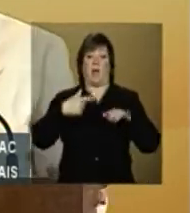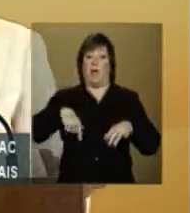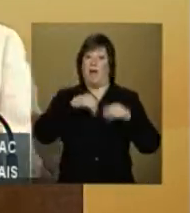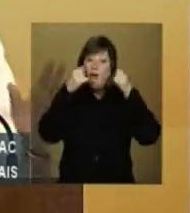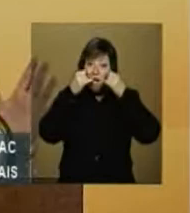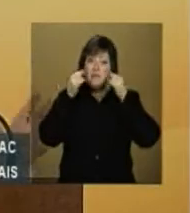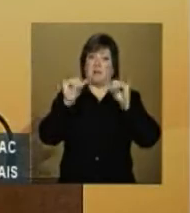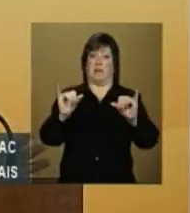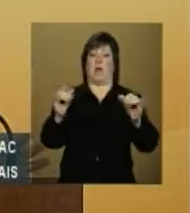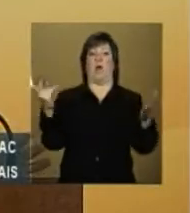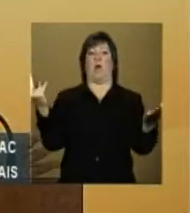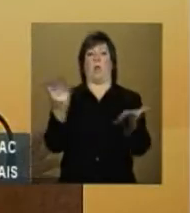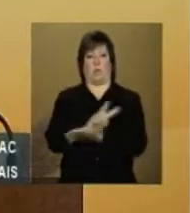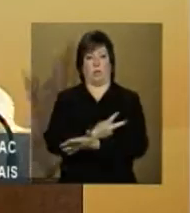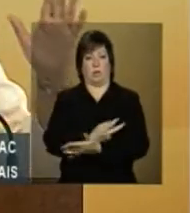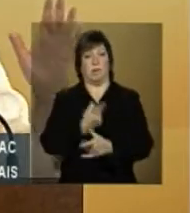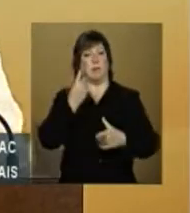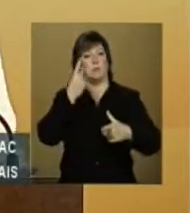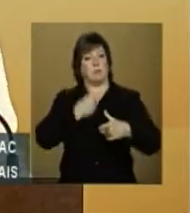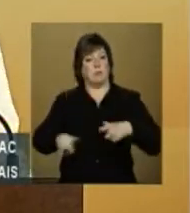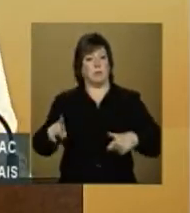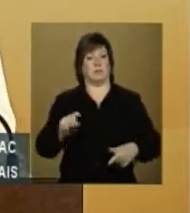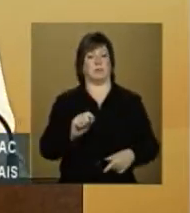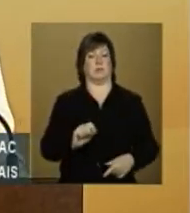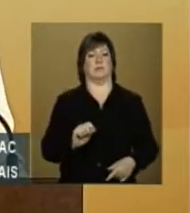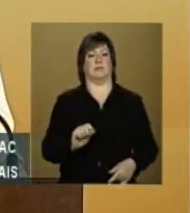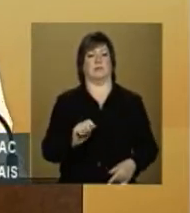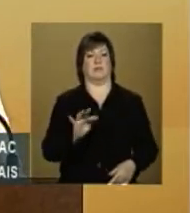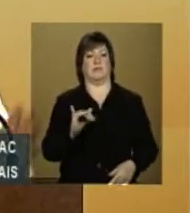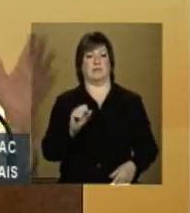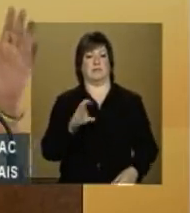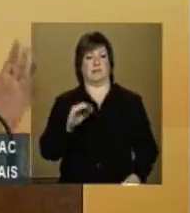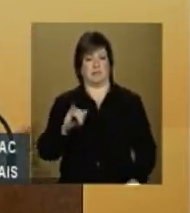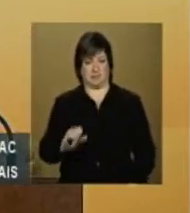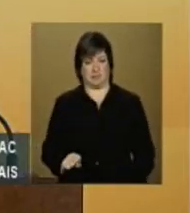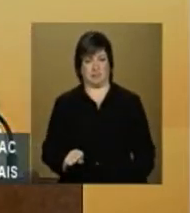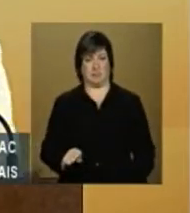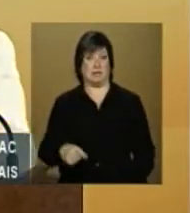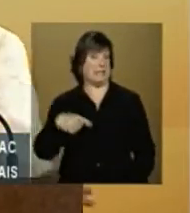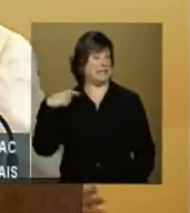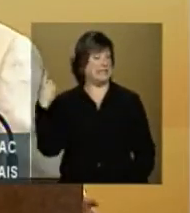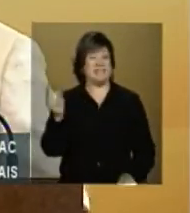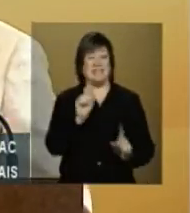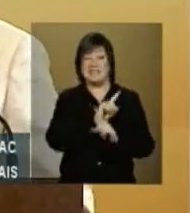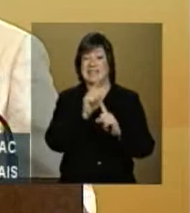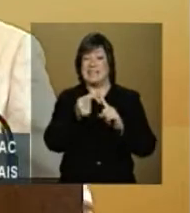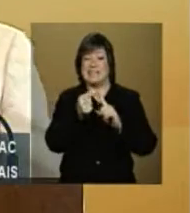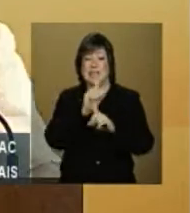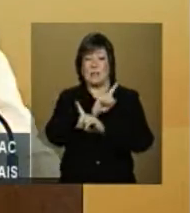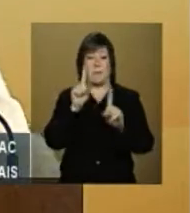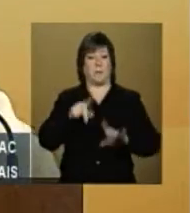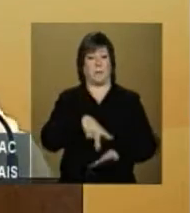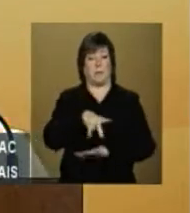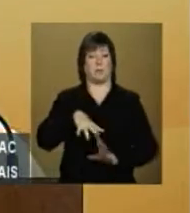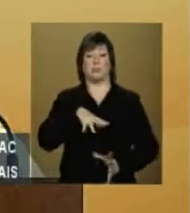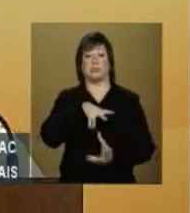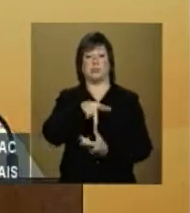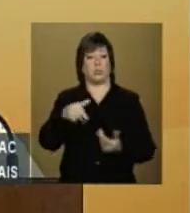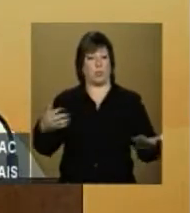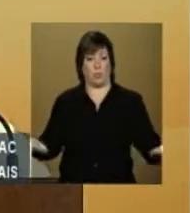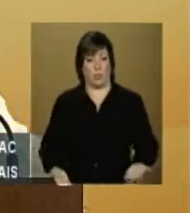feitas aventuras fiscais. Nenhum país do mundo hoje se